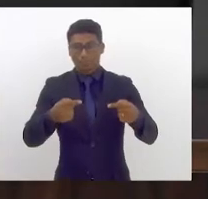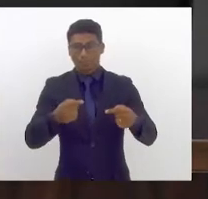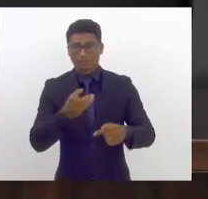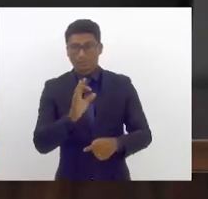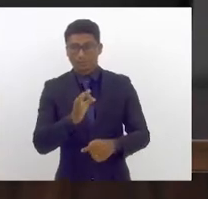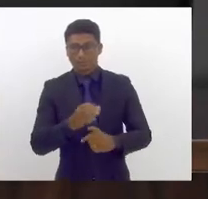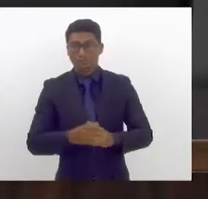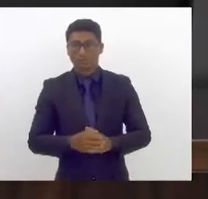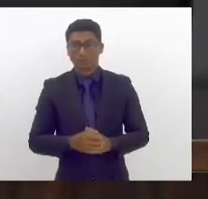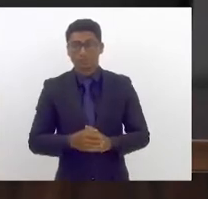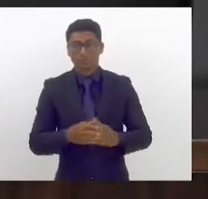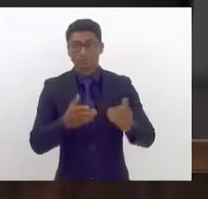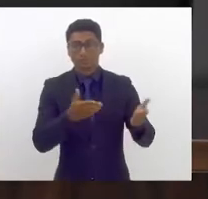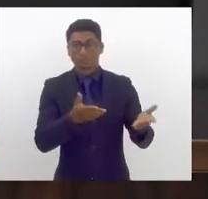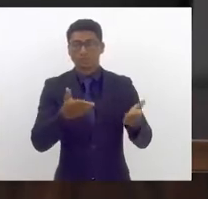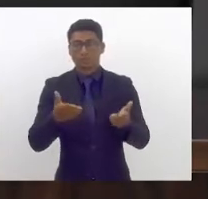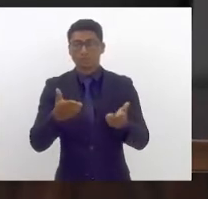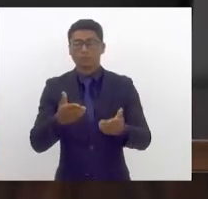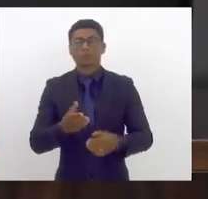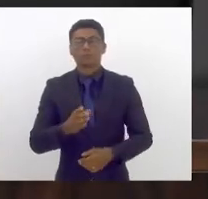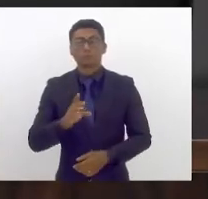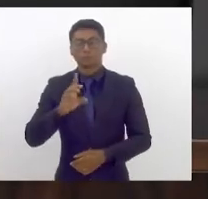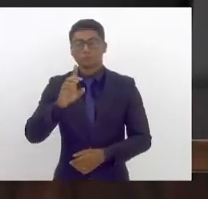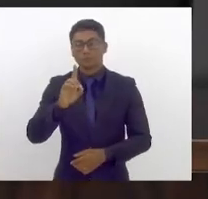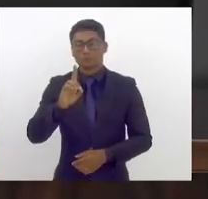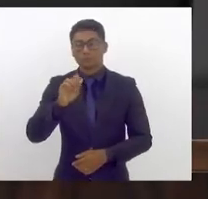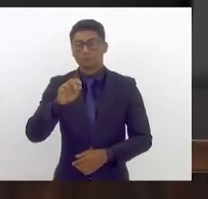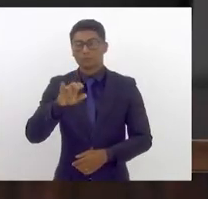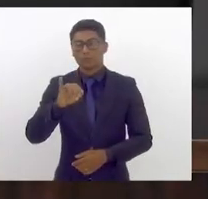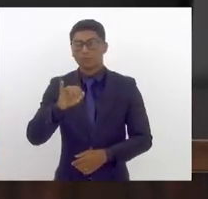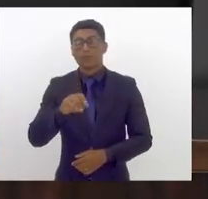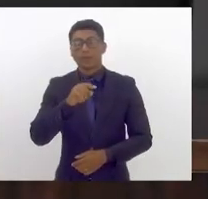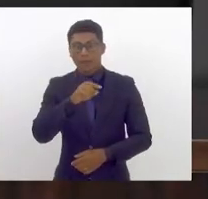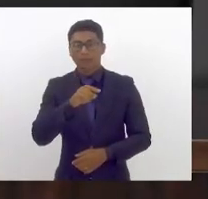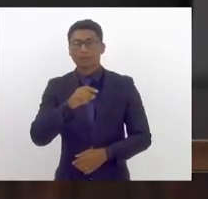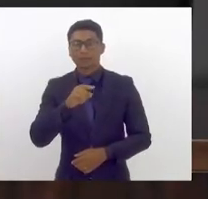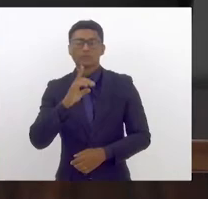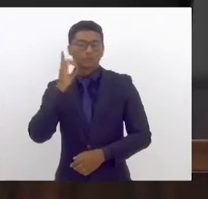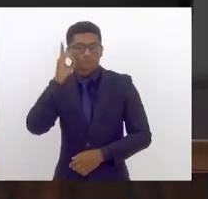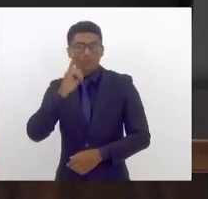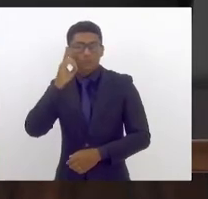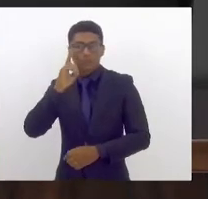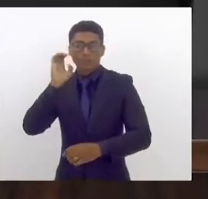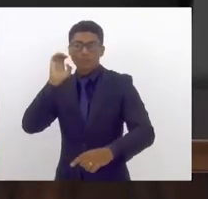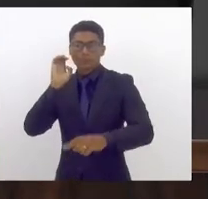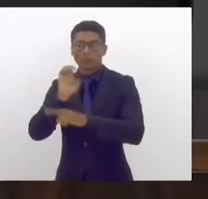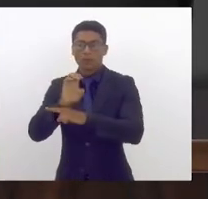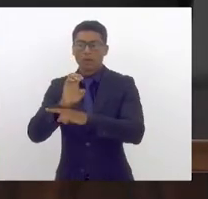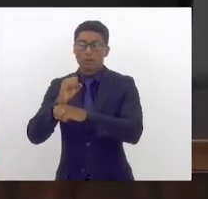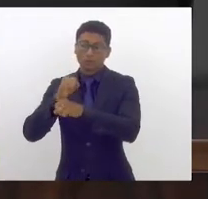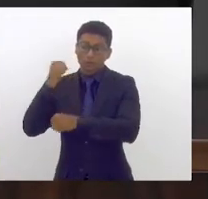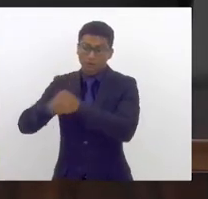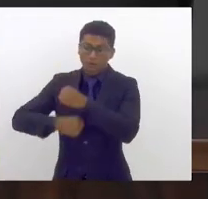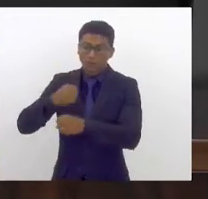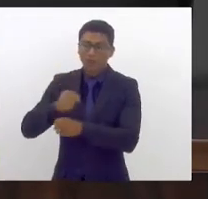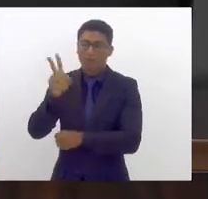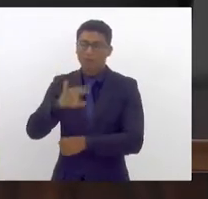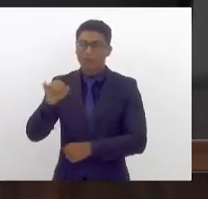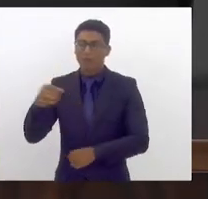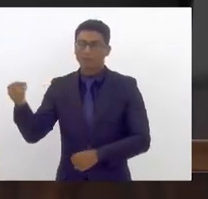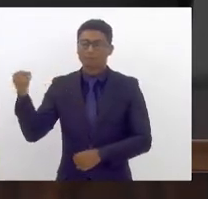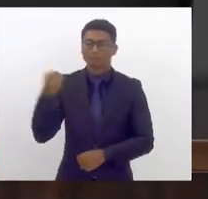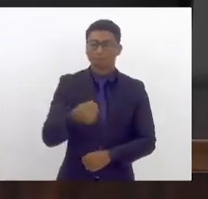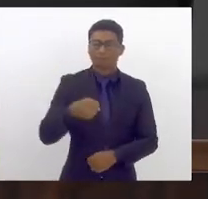aqui a fala para Dani Balbi deputado estadual Eleita para o ano que vem tá assumindo aqui a casa